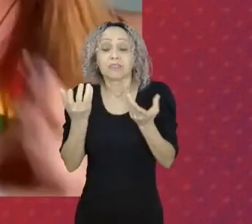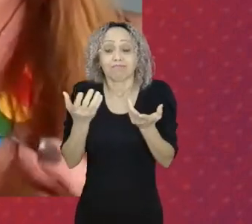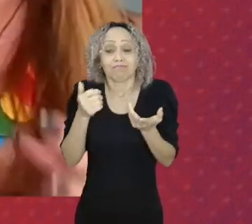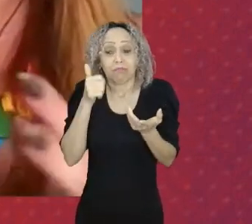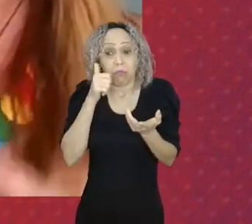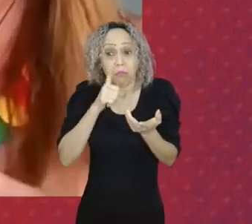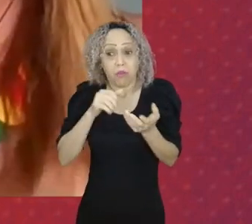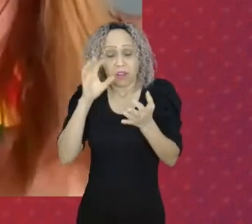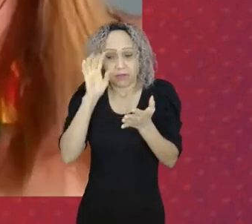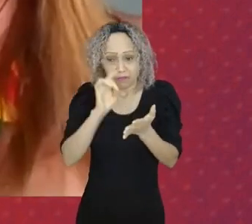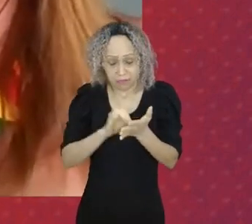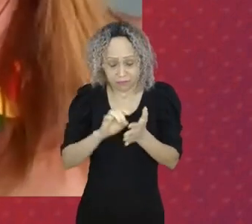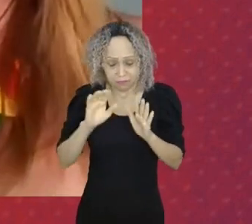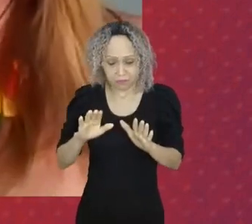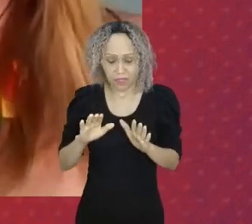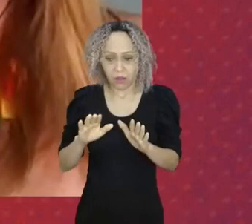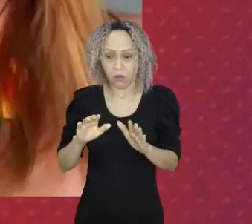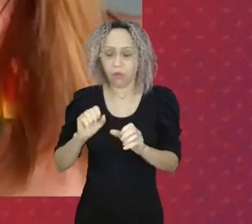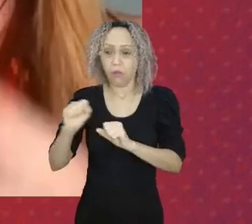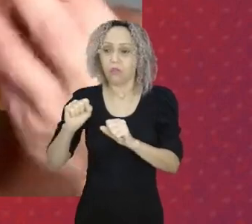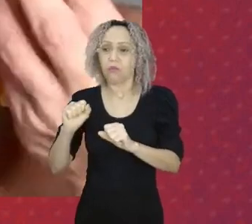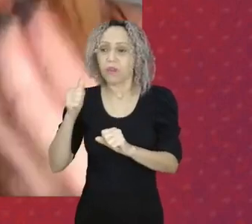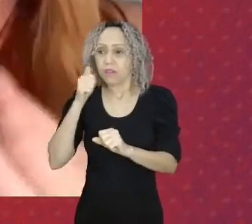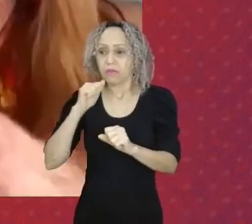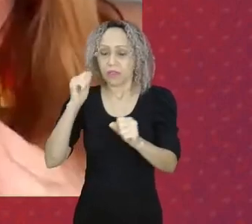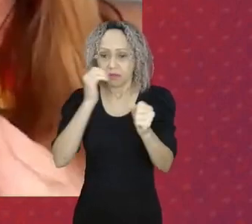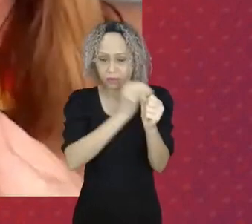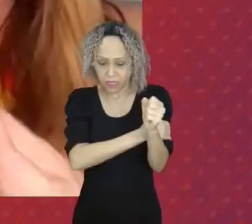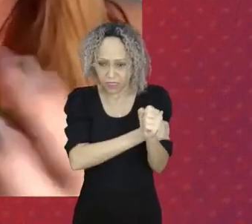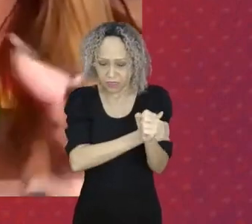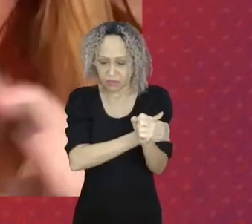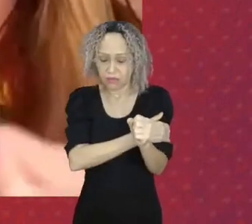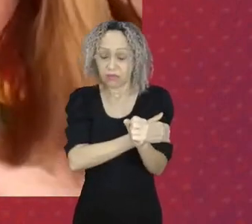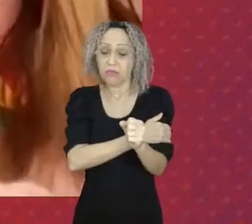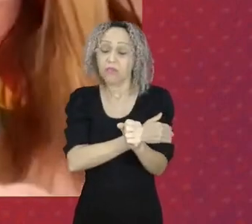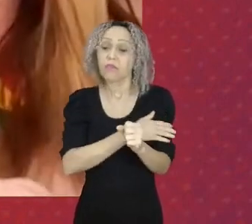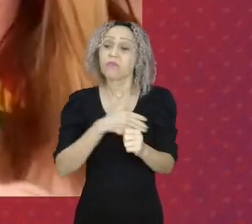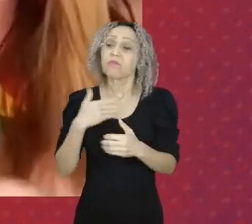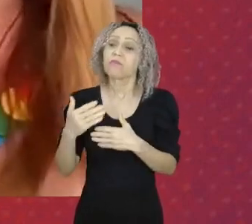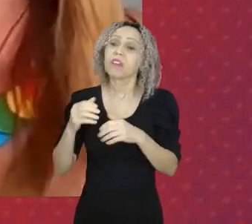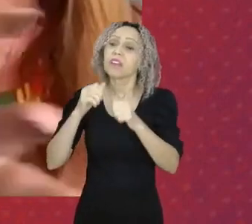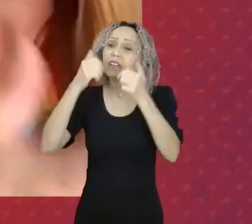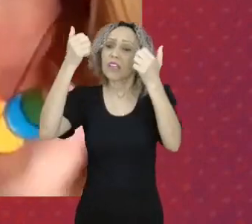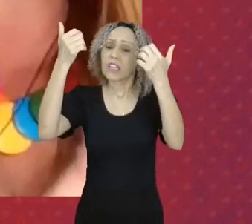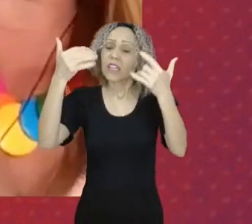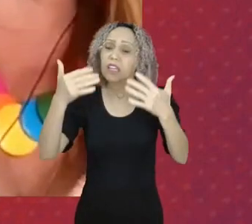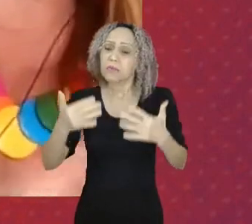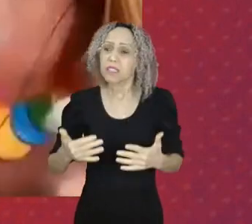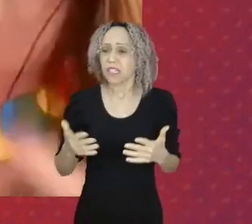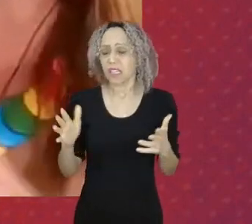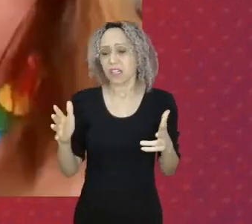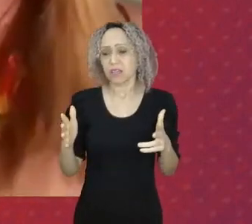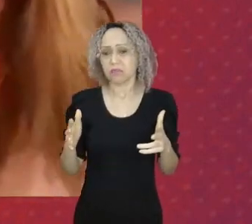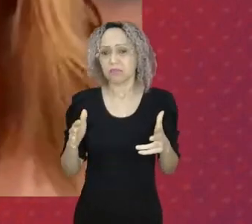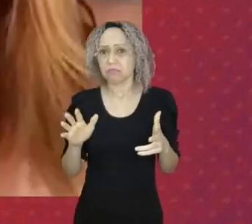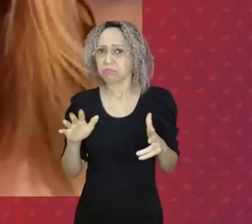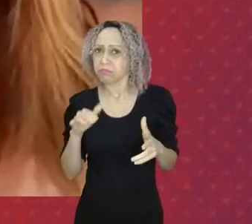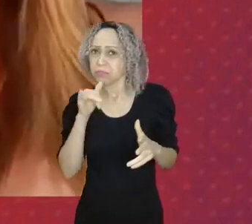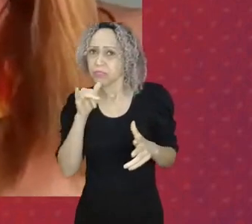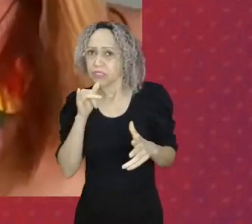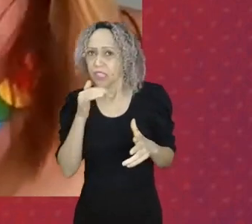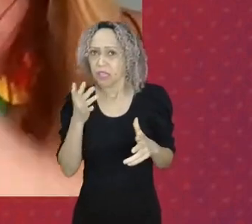vem lutando para dizer que a biologia, a genitália, os órgãos femininos não podem